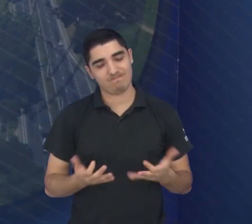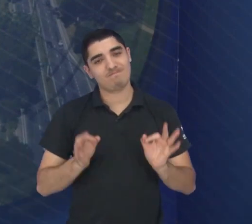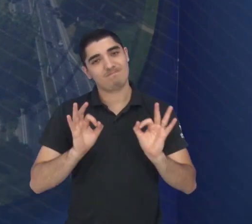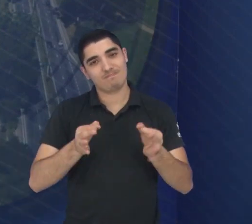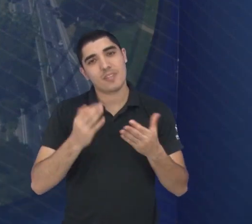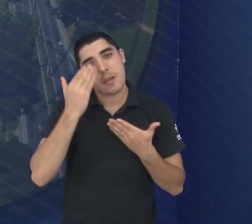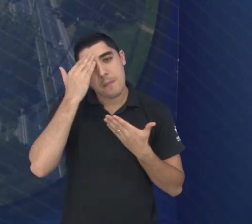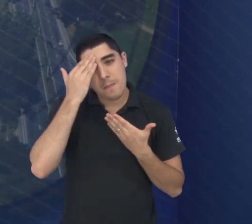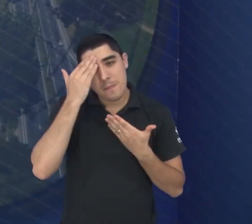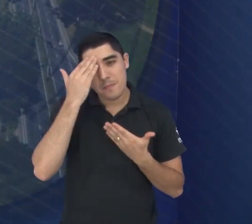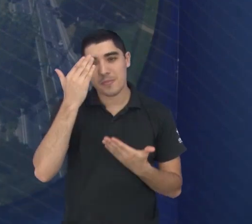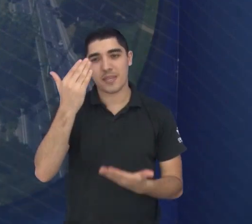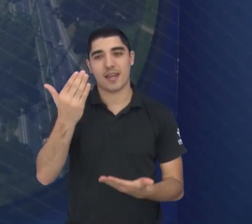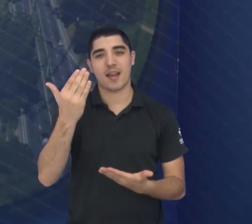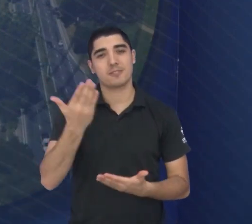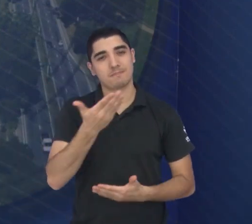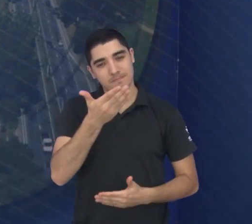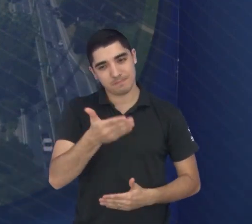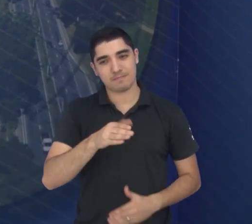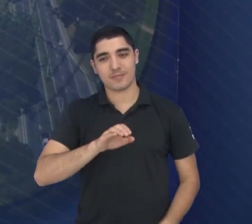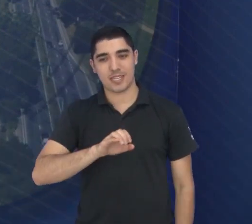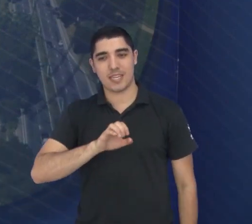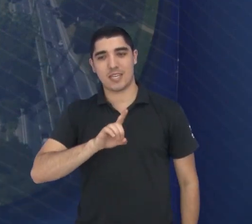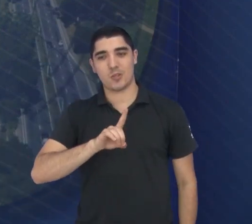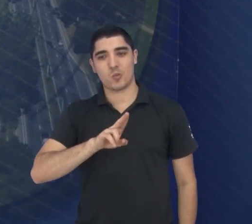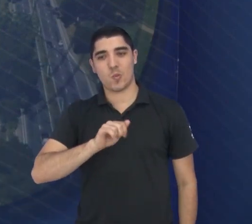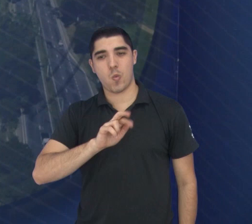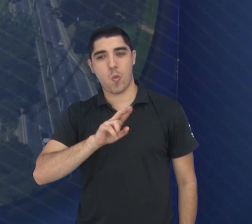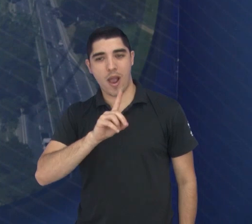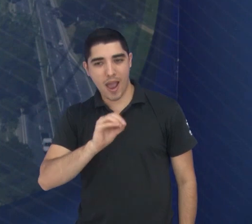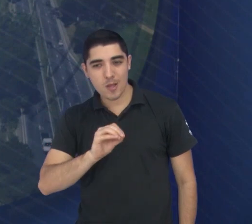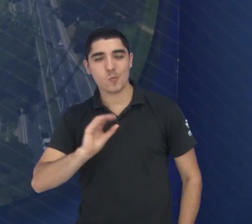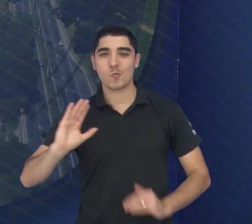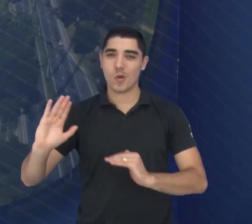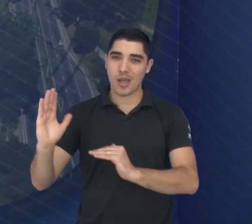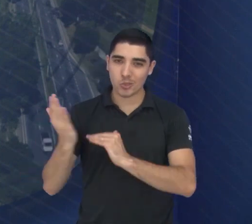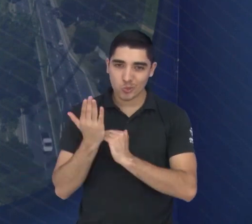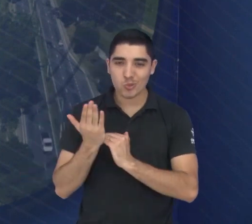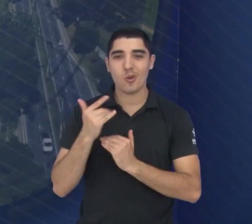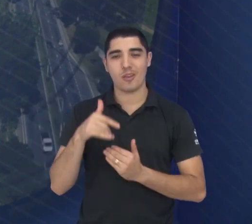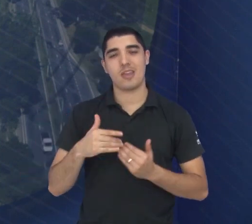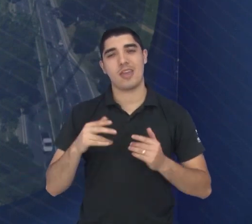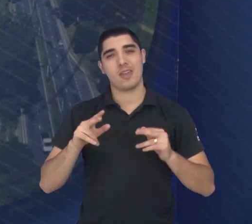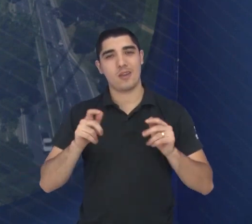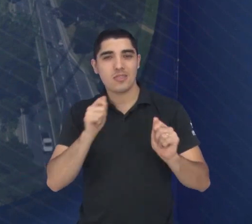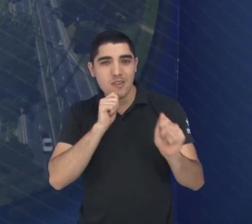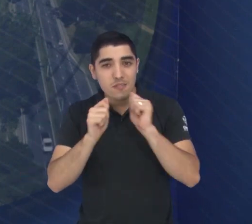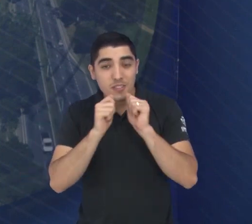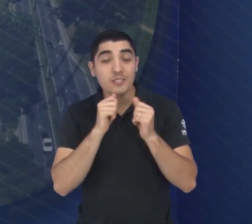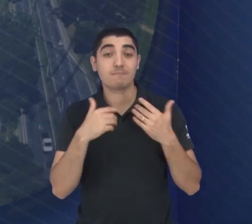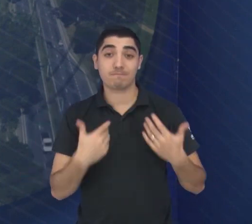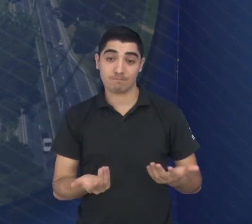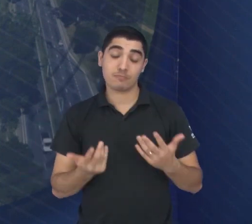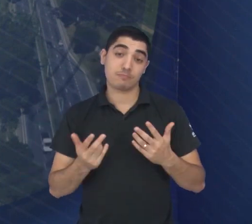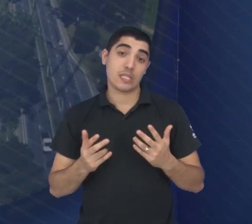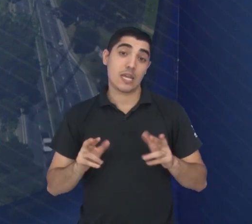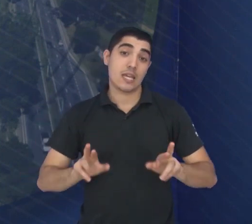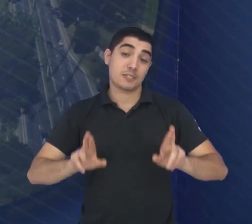agradecer o Eduardo por contribuir com a gente. É isso, que as situações fiquem